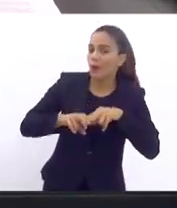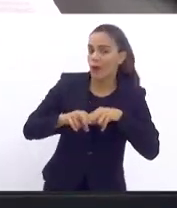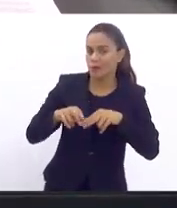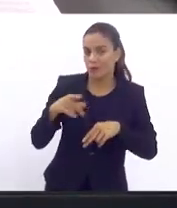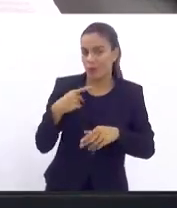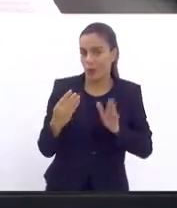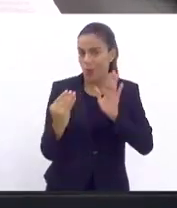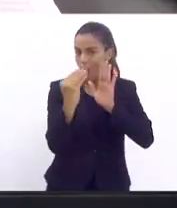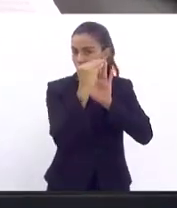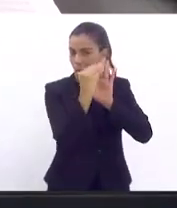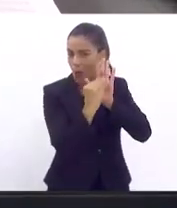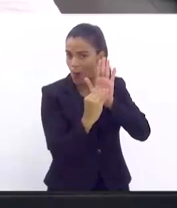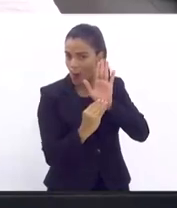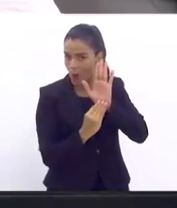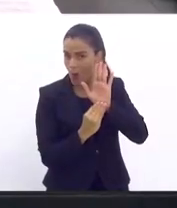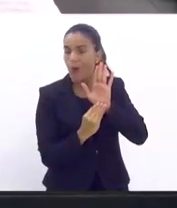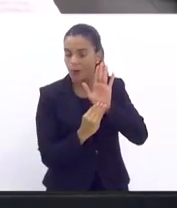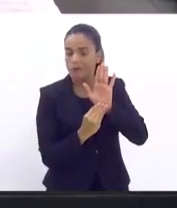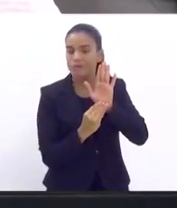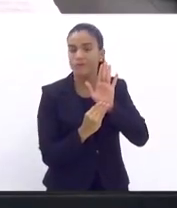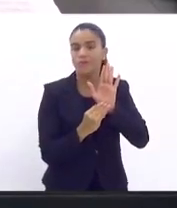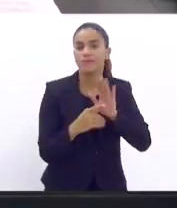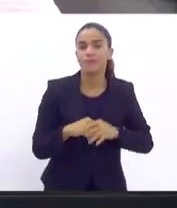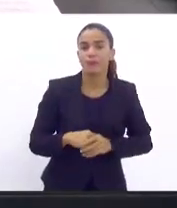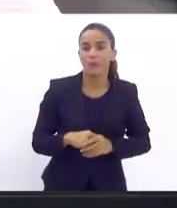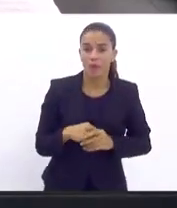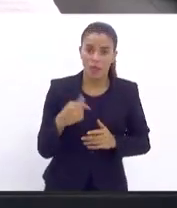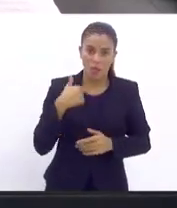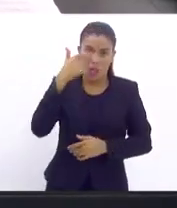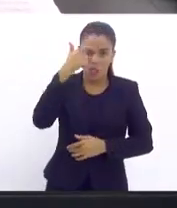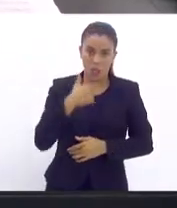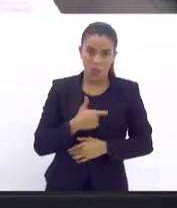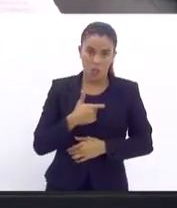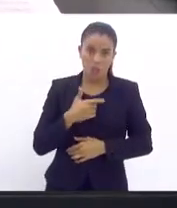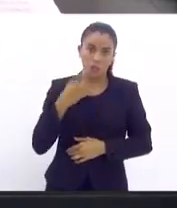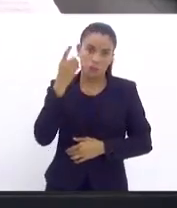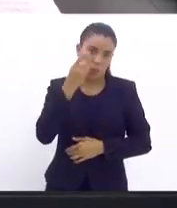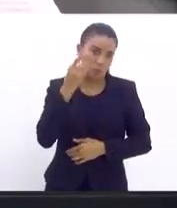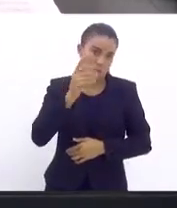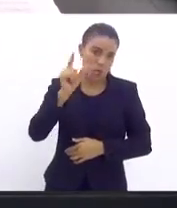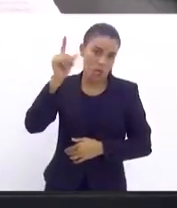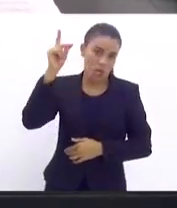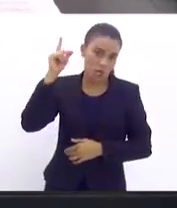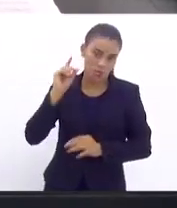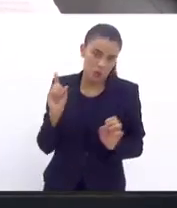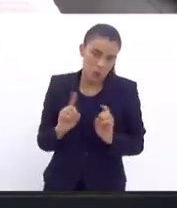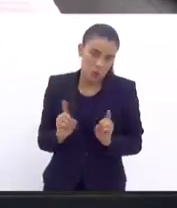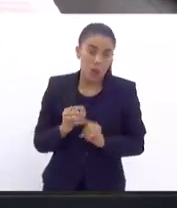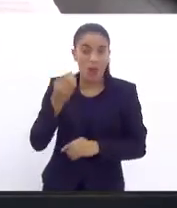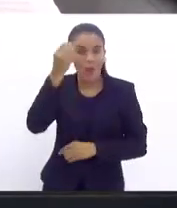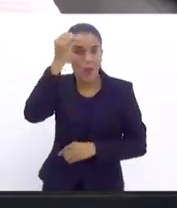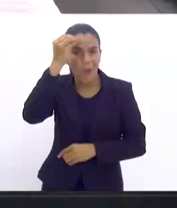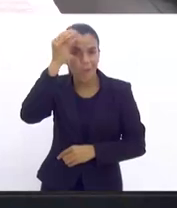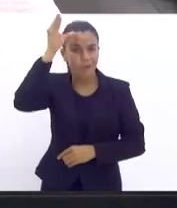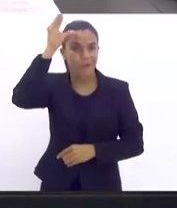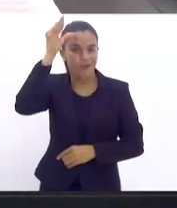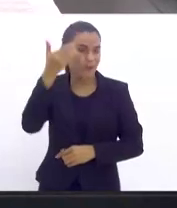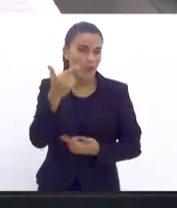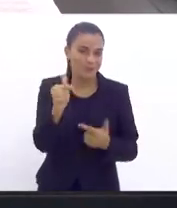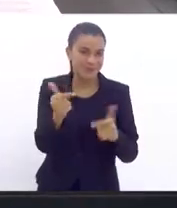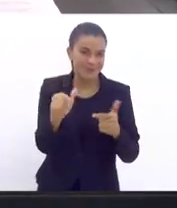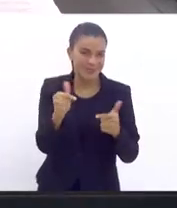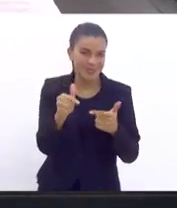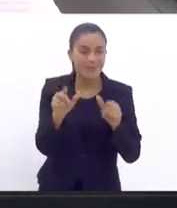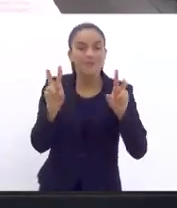sido colocado na ordem do dia eu não e não sou deputada antiga então eu não tinha conhecimento do